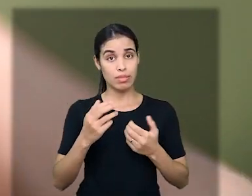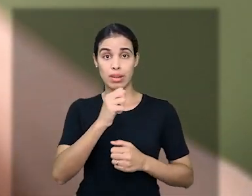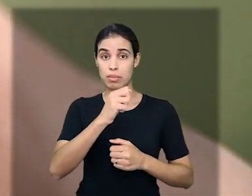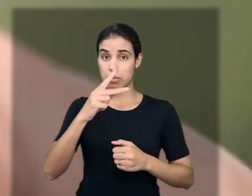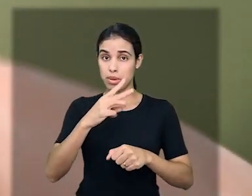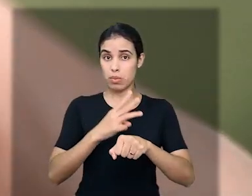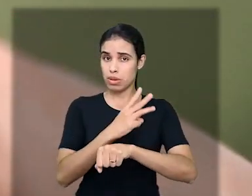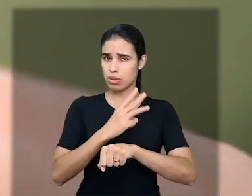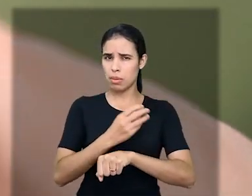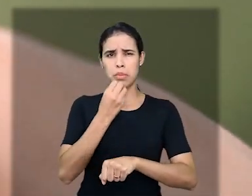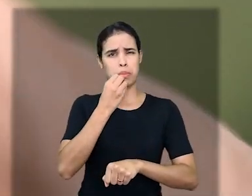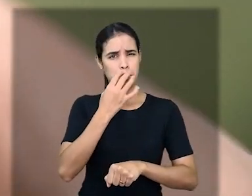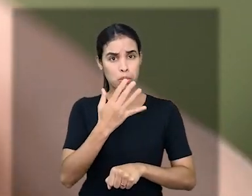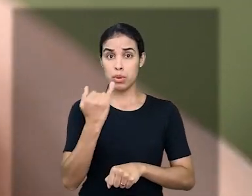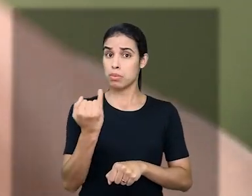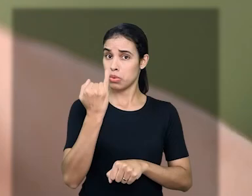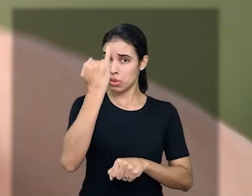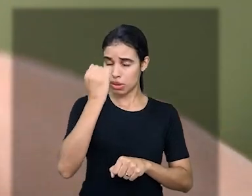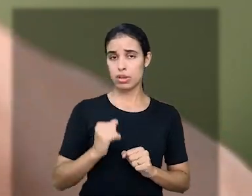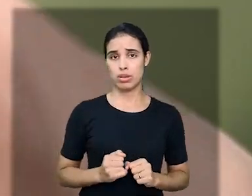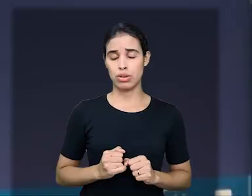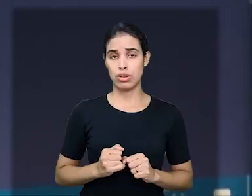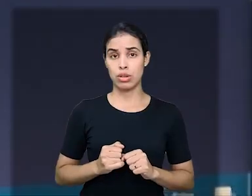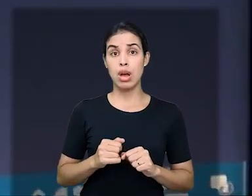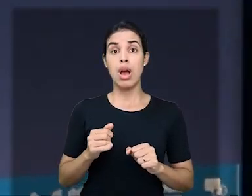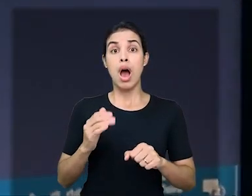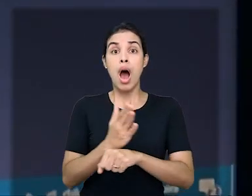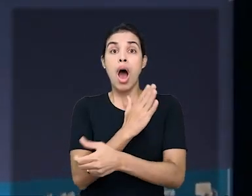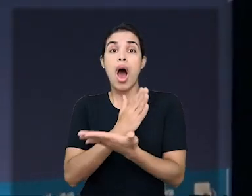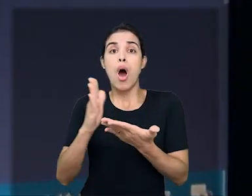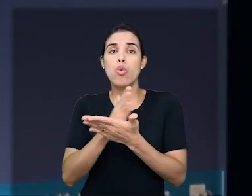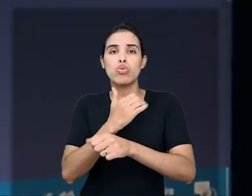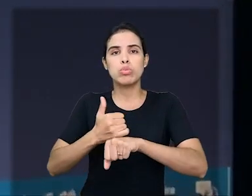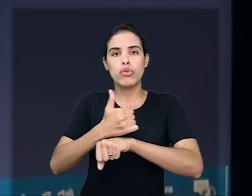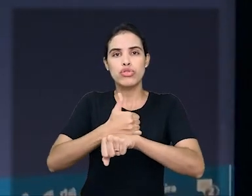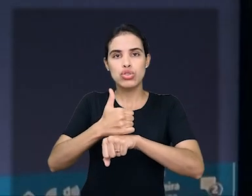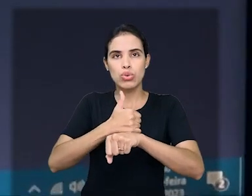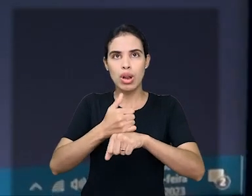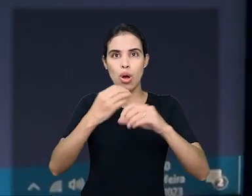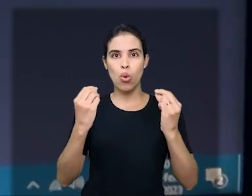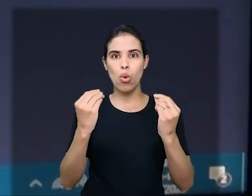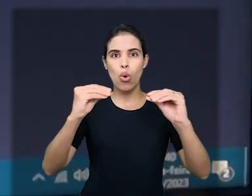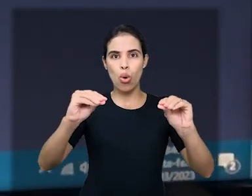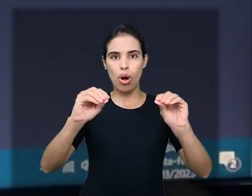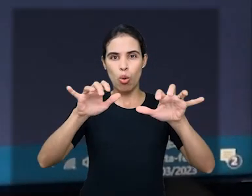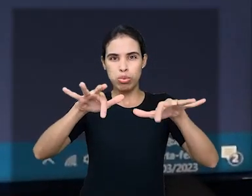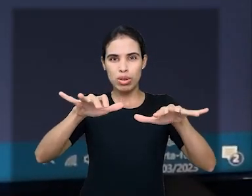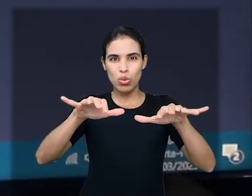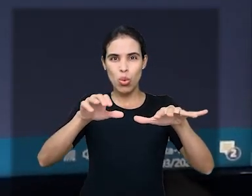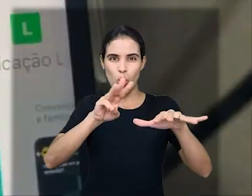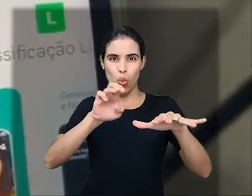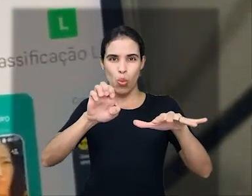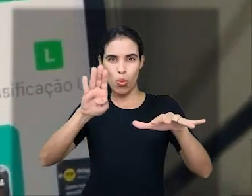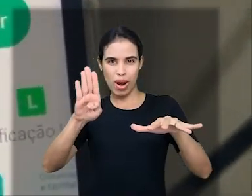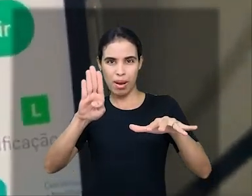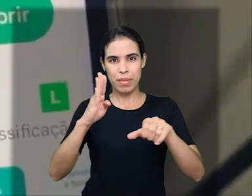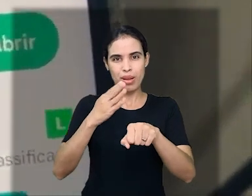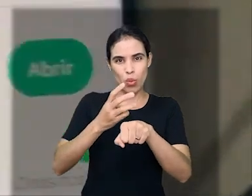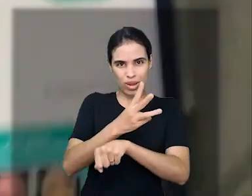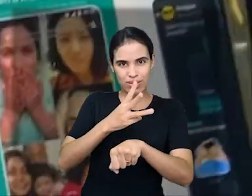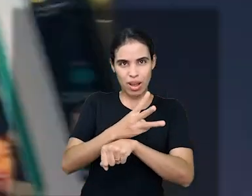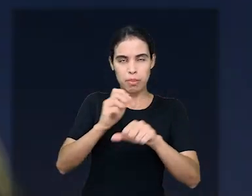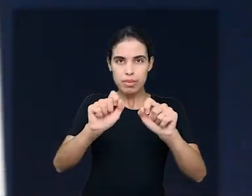dia a dia de trabalho fez com que muitos profissionais começassem a conectar a versão web no computador